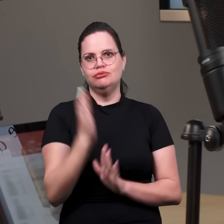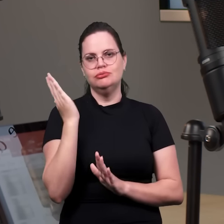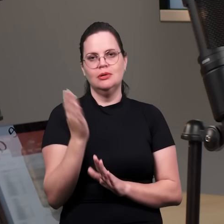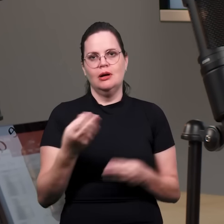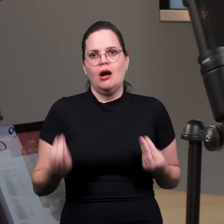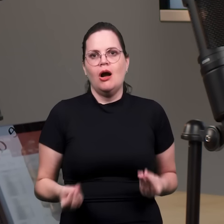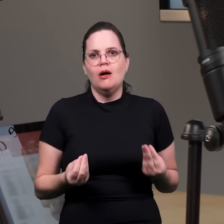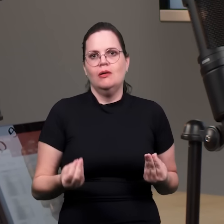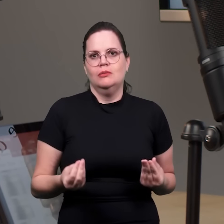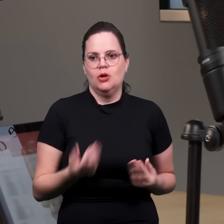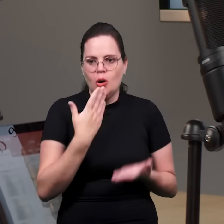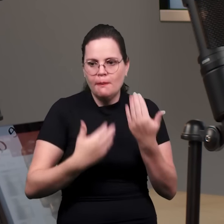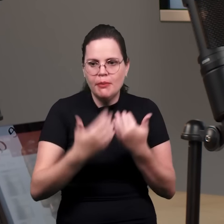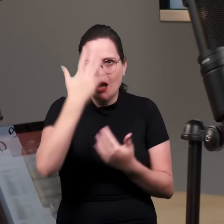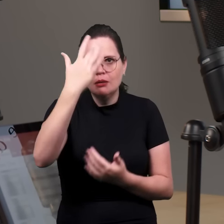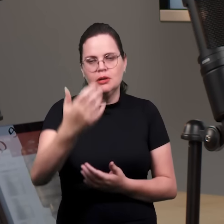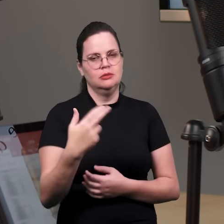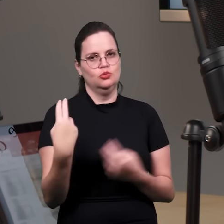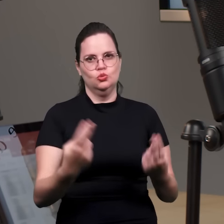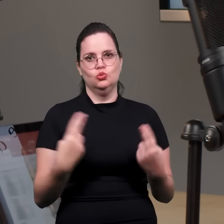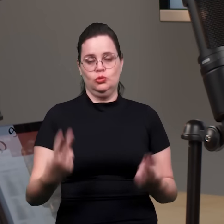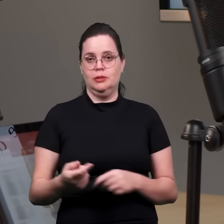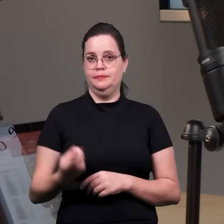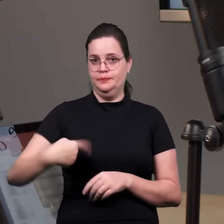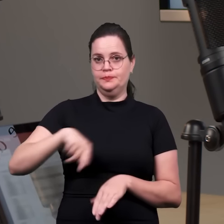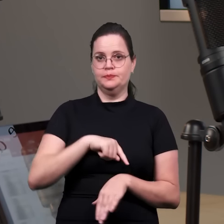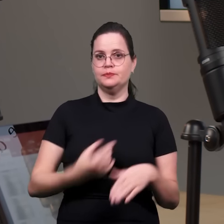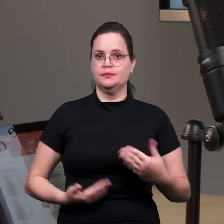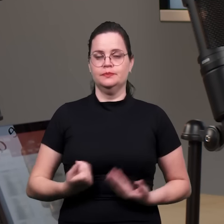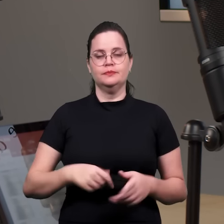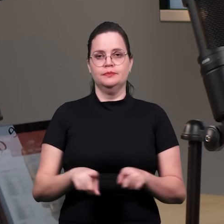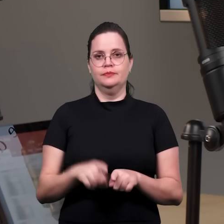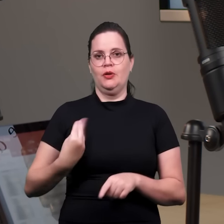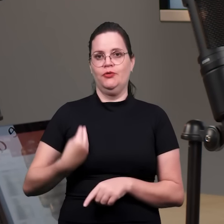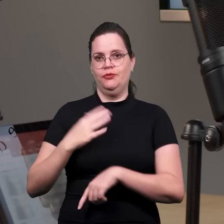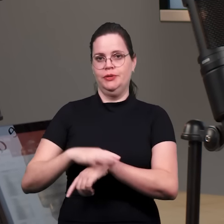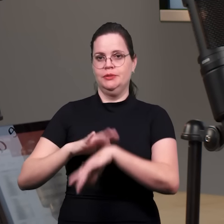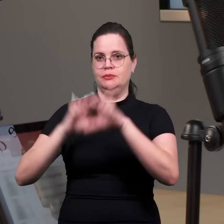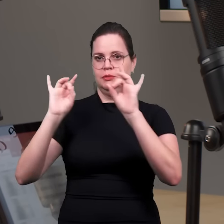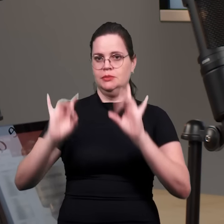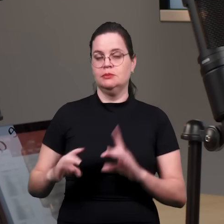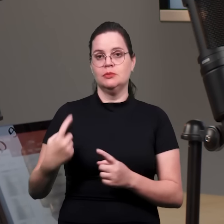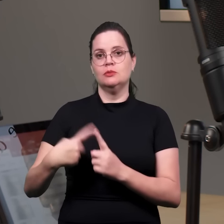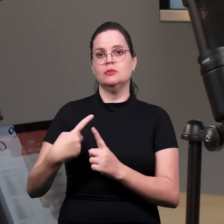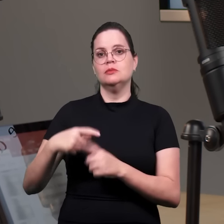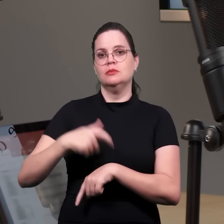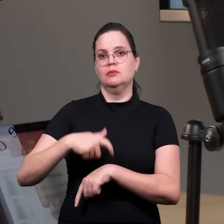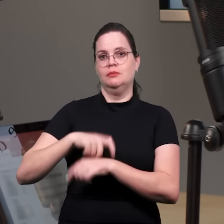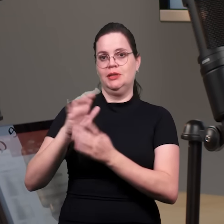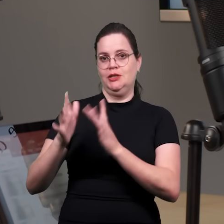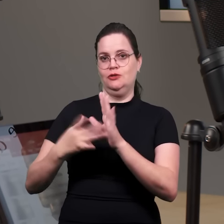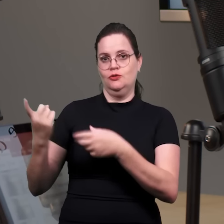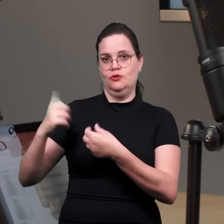teria mais o cordeiro. A igreja, ela está vivendo esse momento, né? E quando Jesus